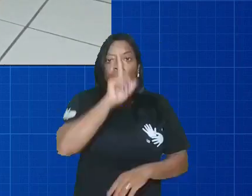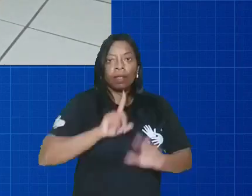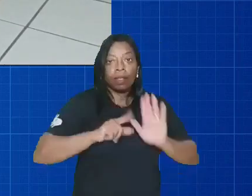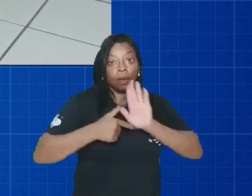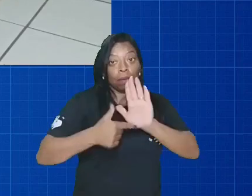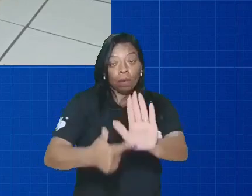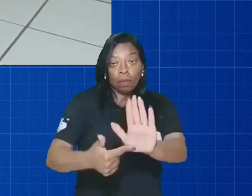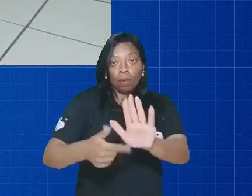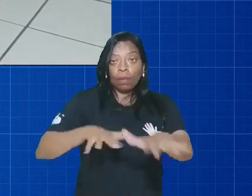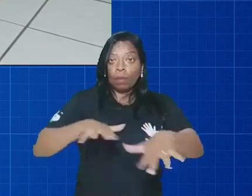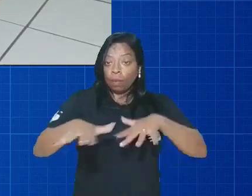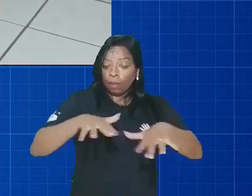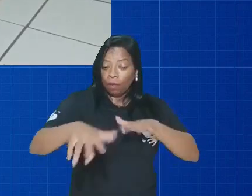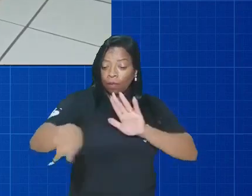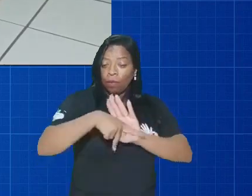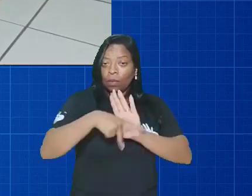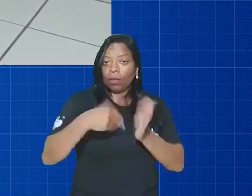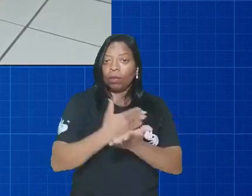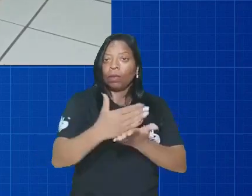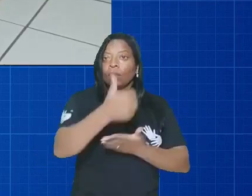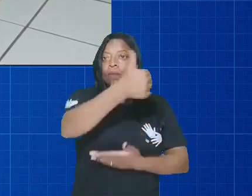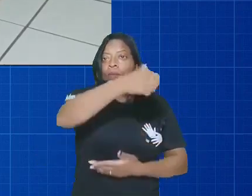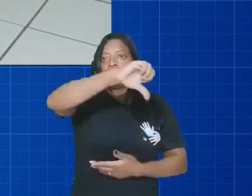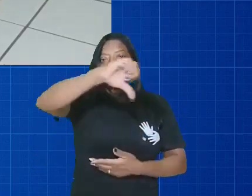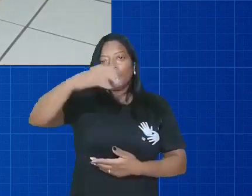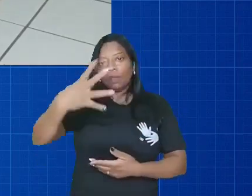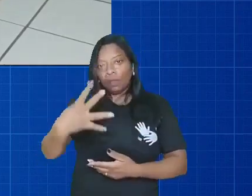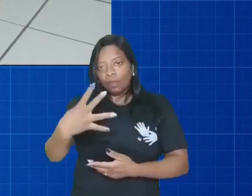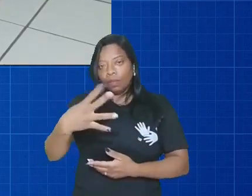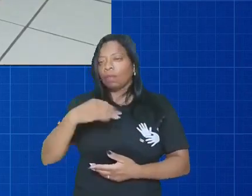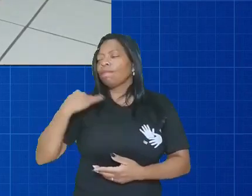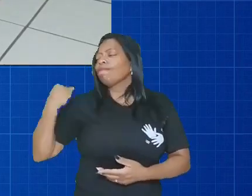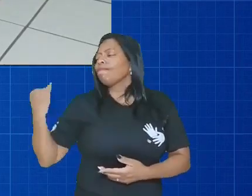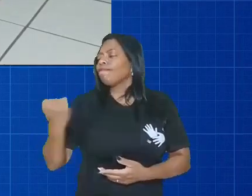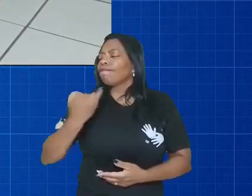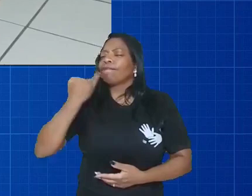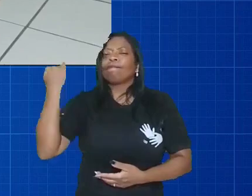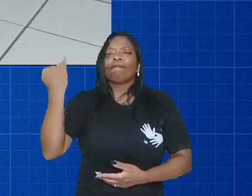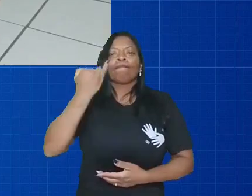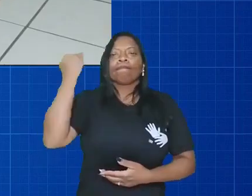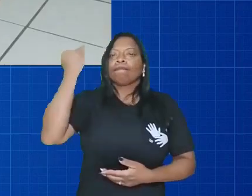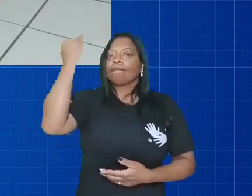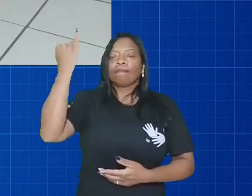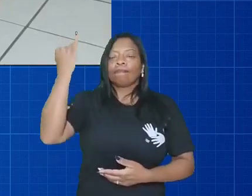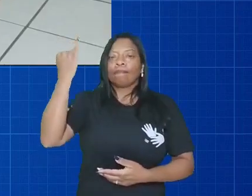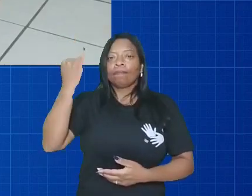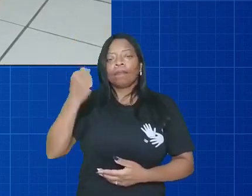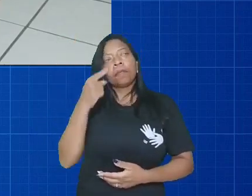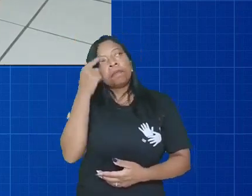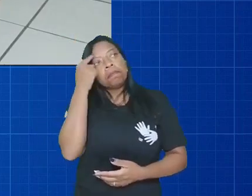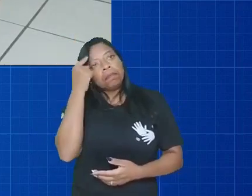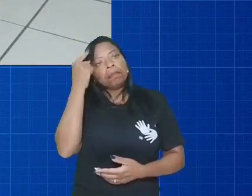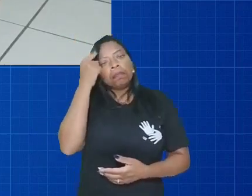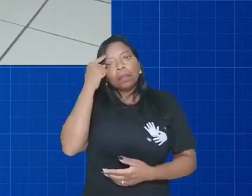desde 1994, né? E isso é muito importante a gente parar para pensar não só em setembro, mas